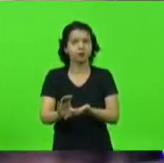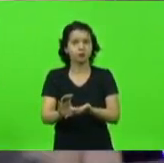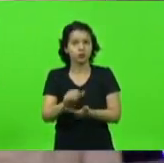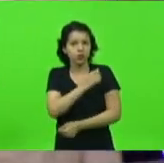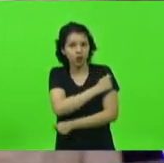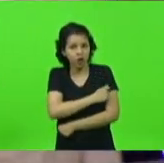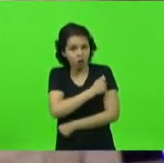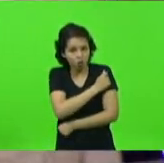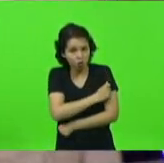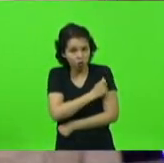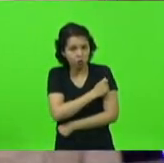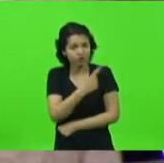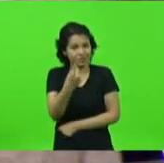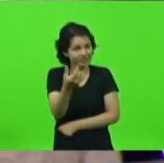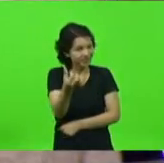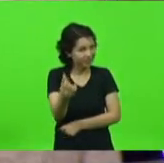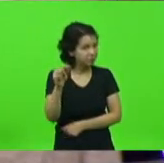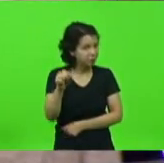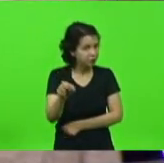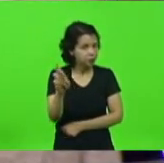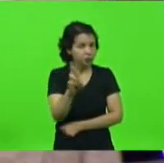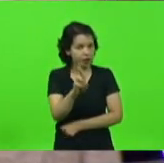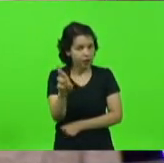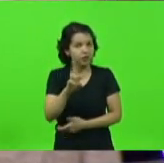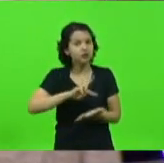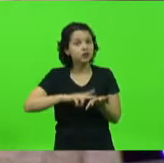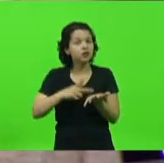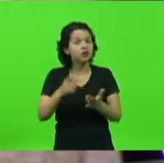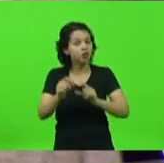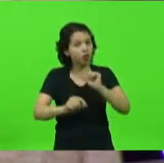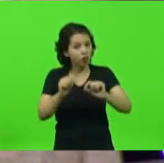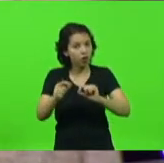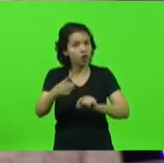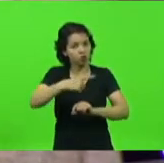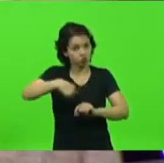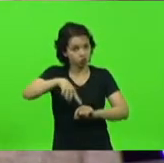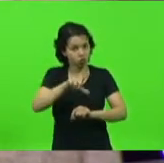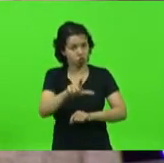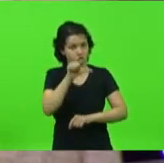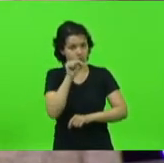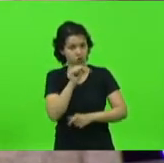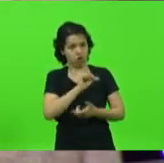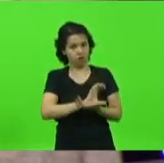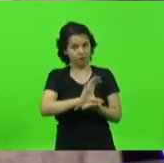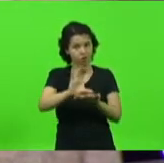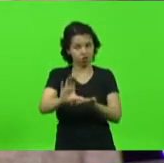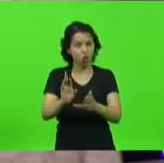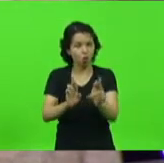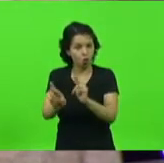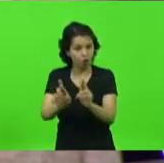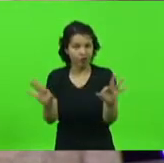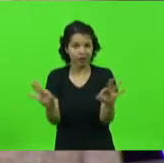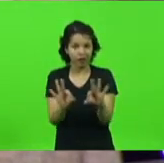por R$ 16.000 significa que nós estamos escolhendo não investir em rodovias,